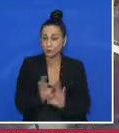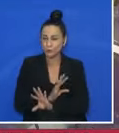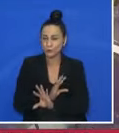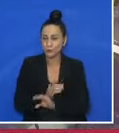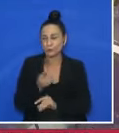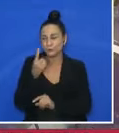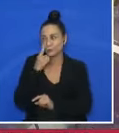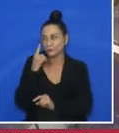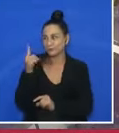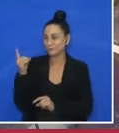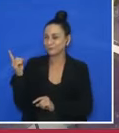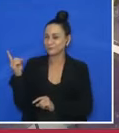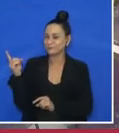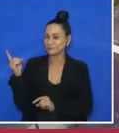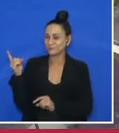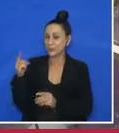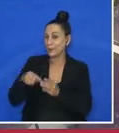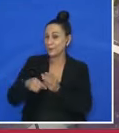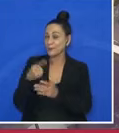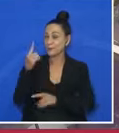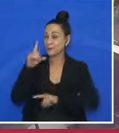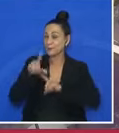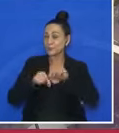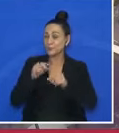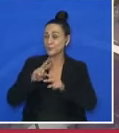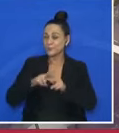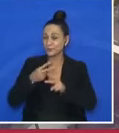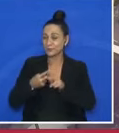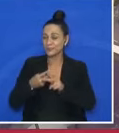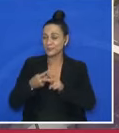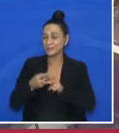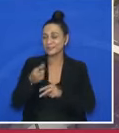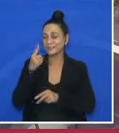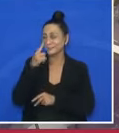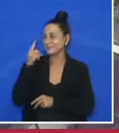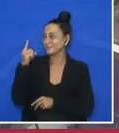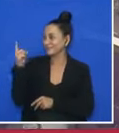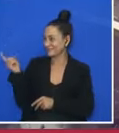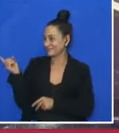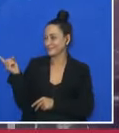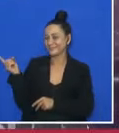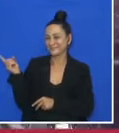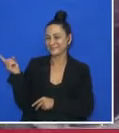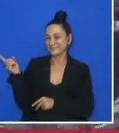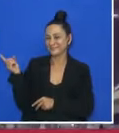bolas posicionadas. Primeiro sorteio da dupla cena. Valendo!